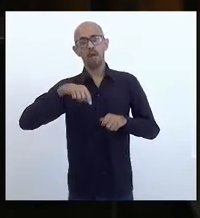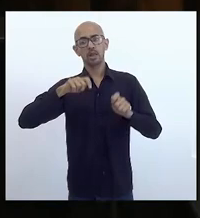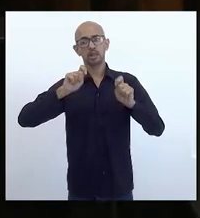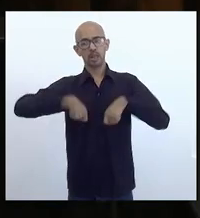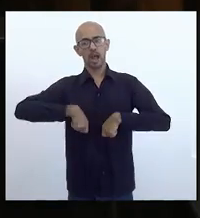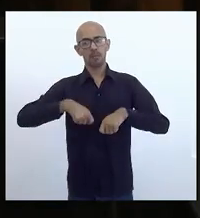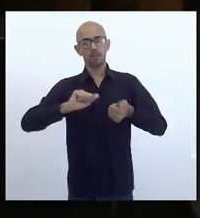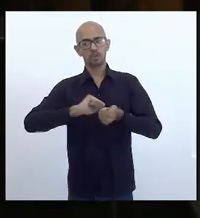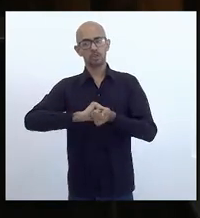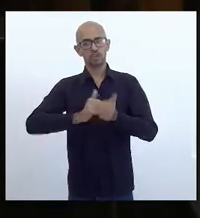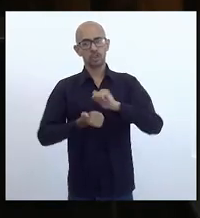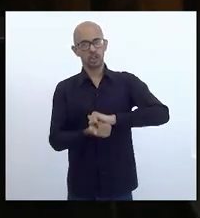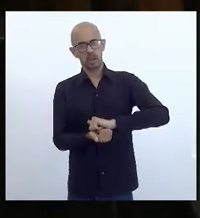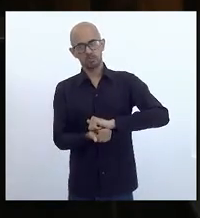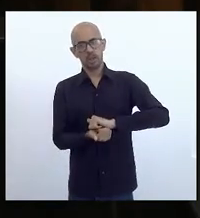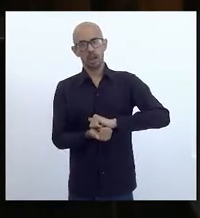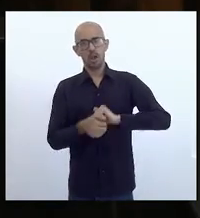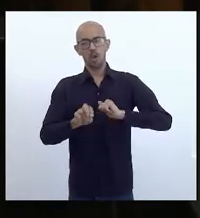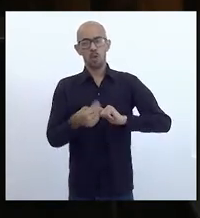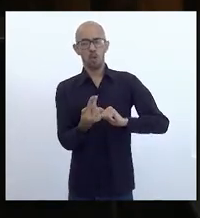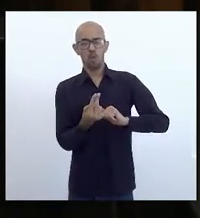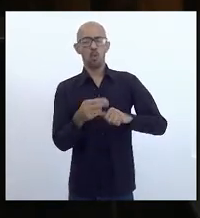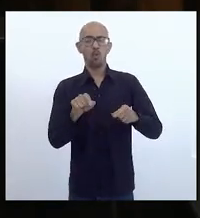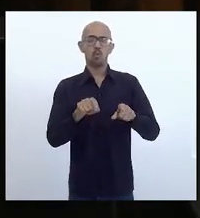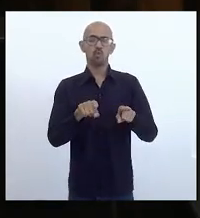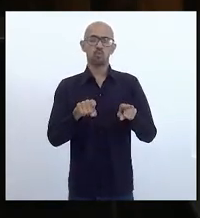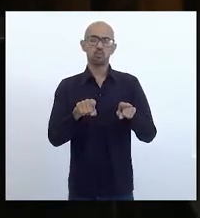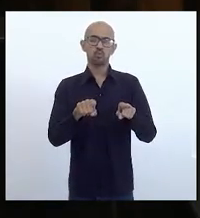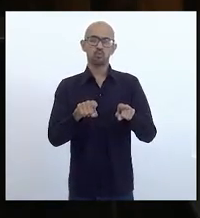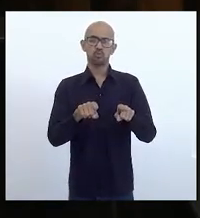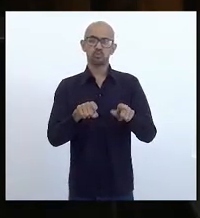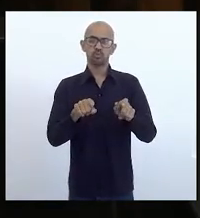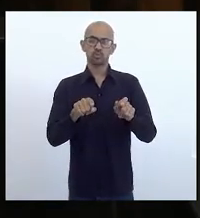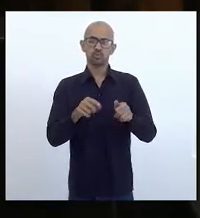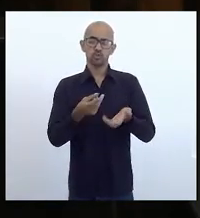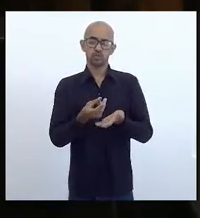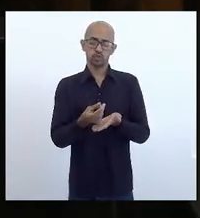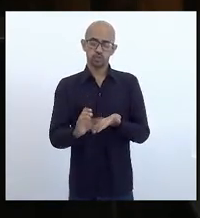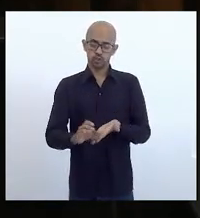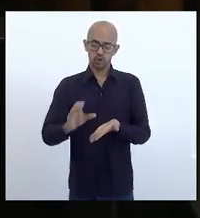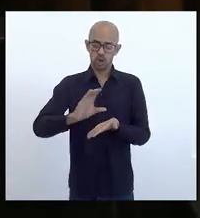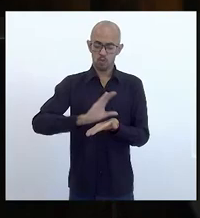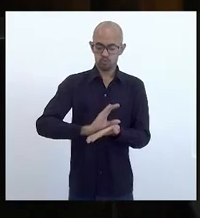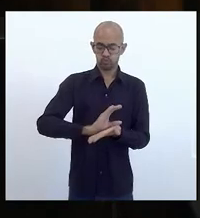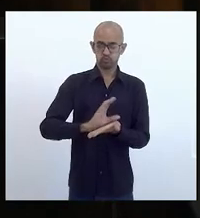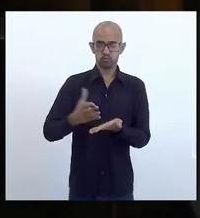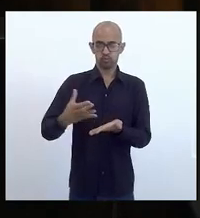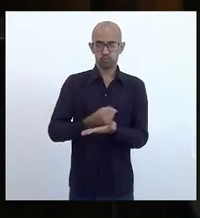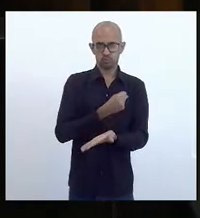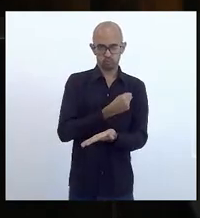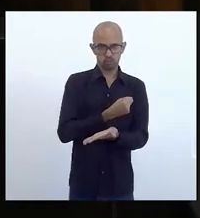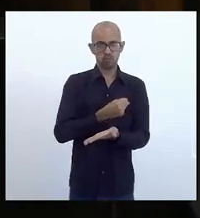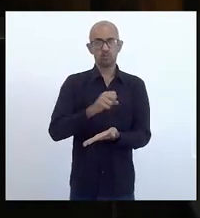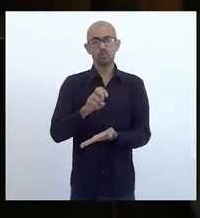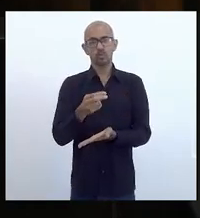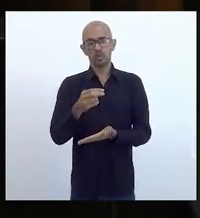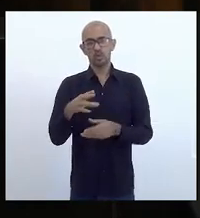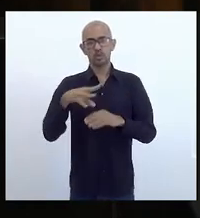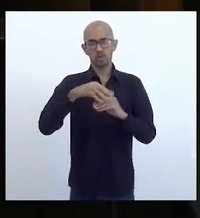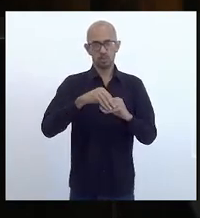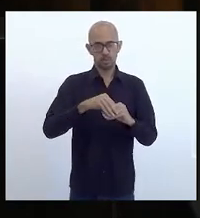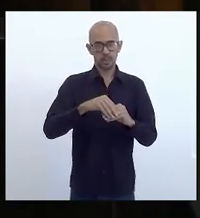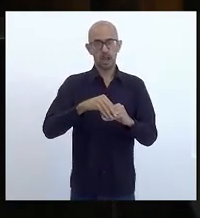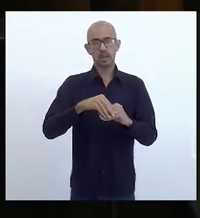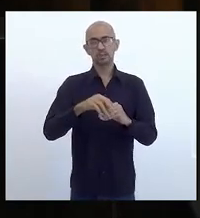remanejar ou de recursos extraordinários que vão entrar, ser alocados